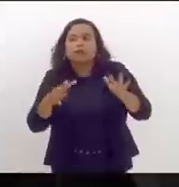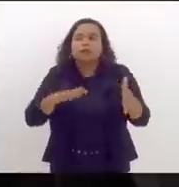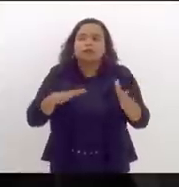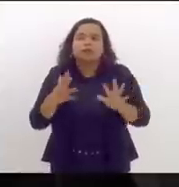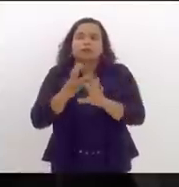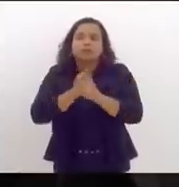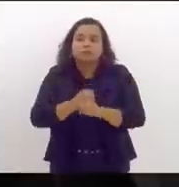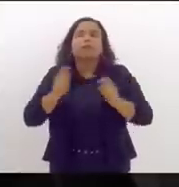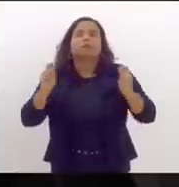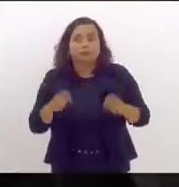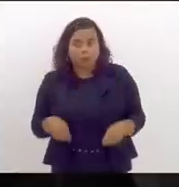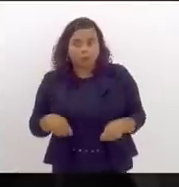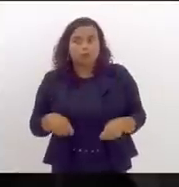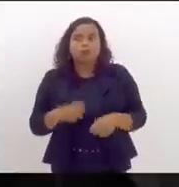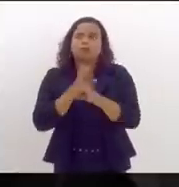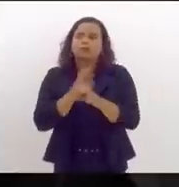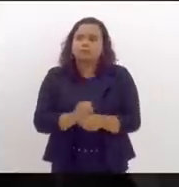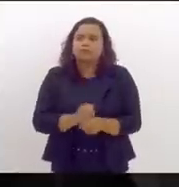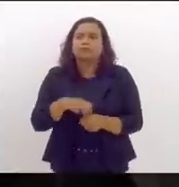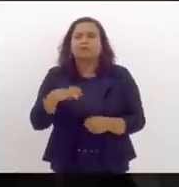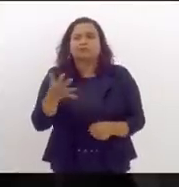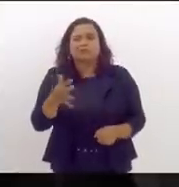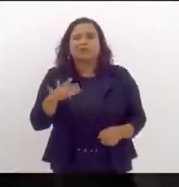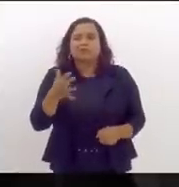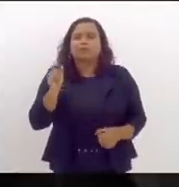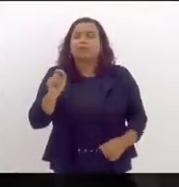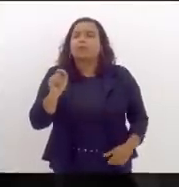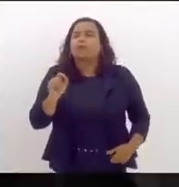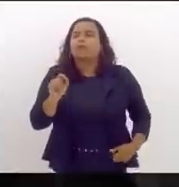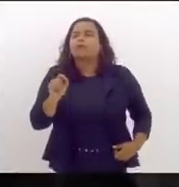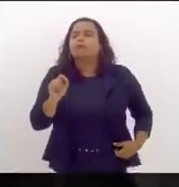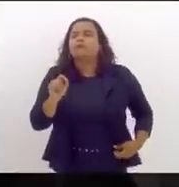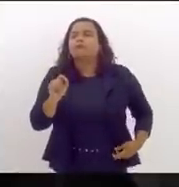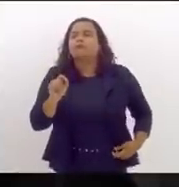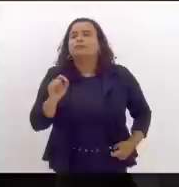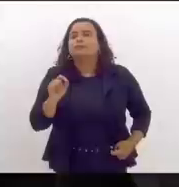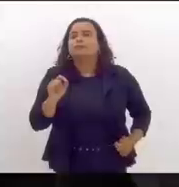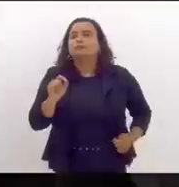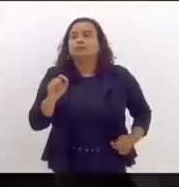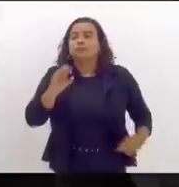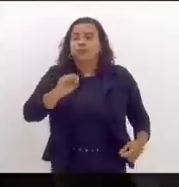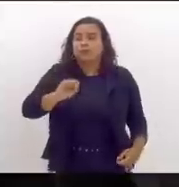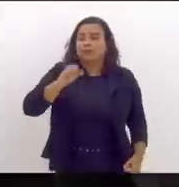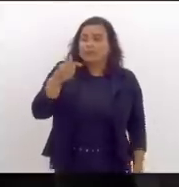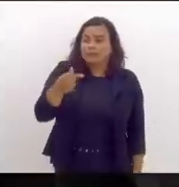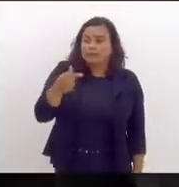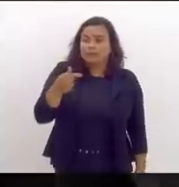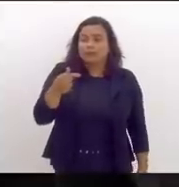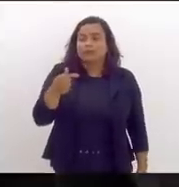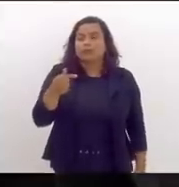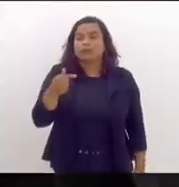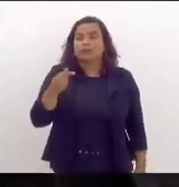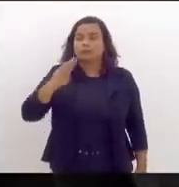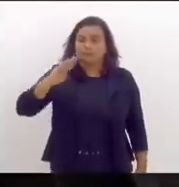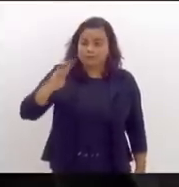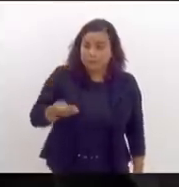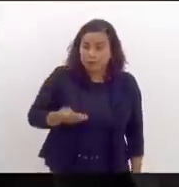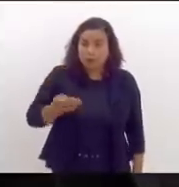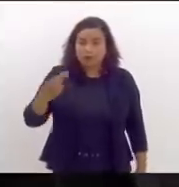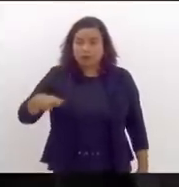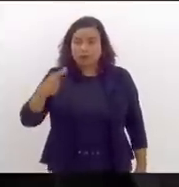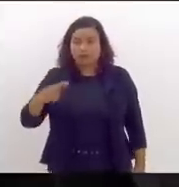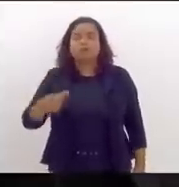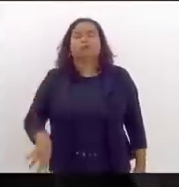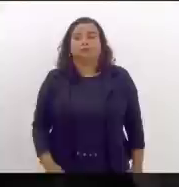essa receita que dará aproximadamente 87 bilhões